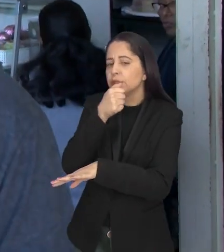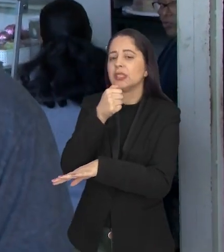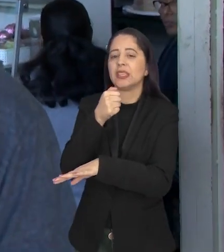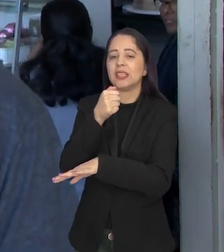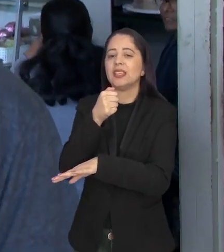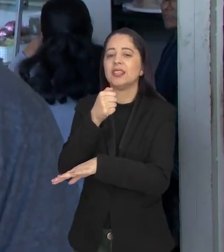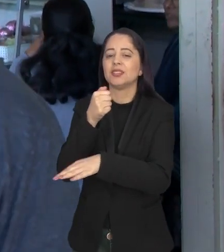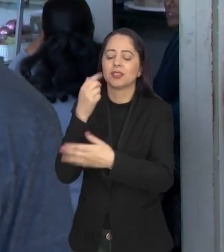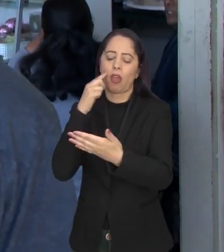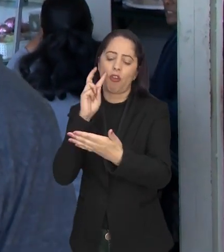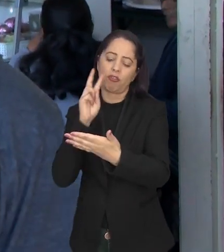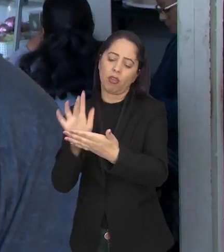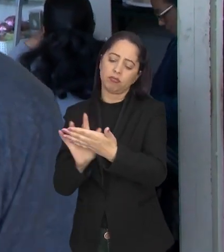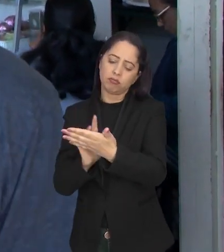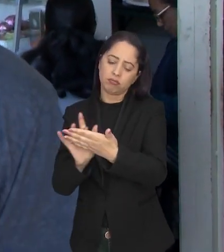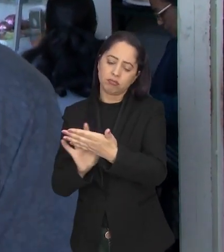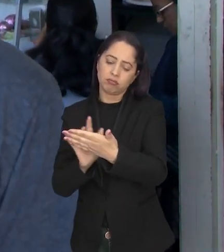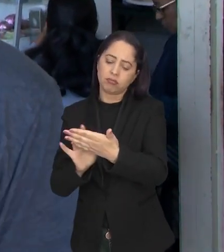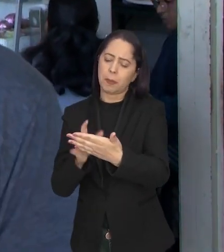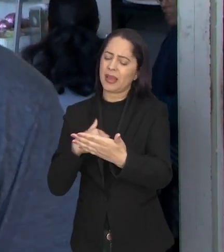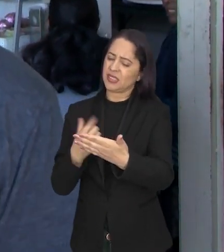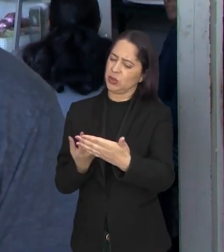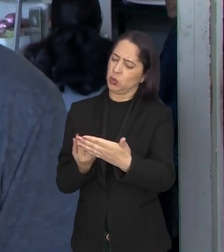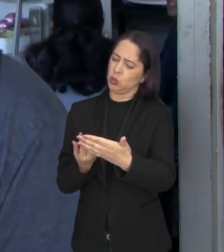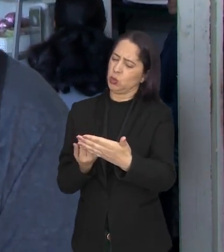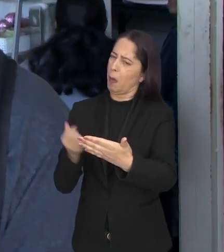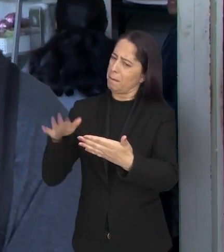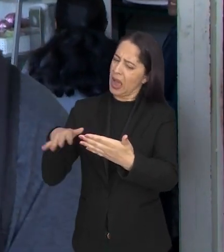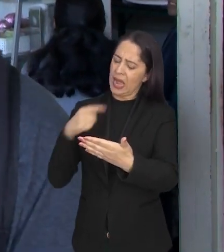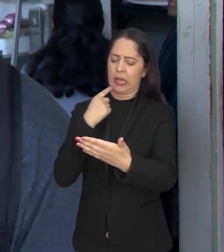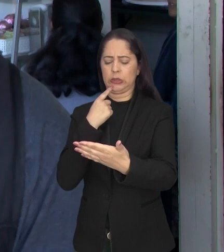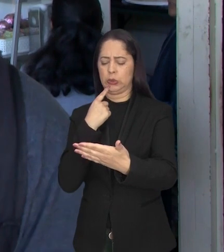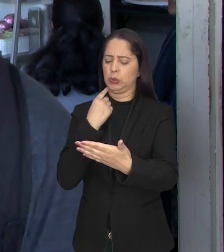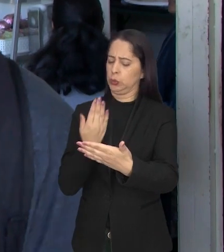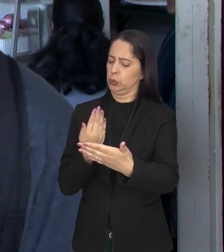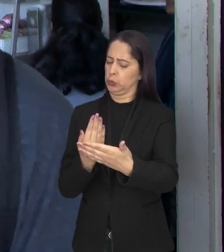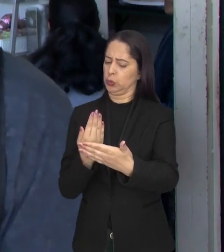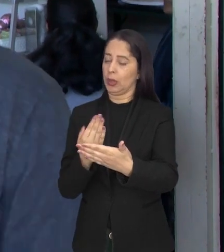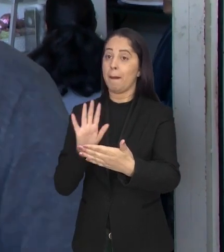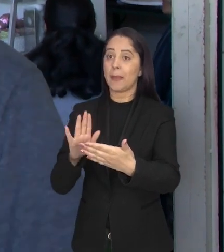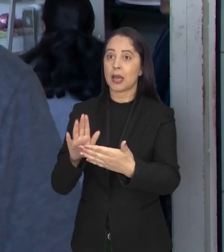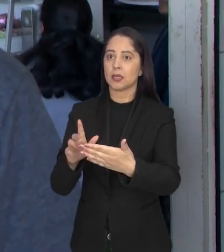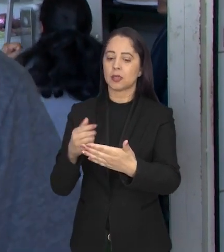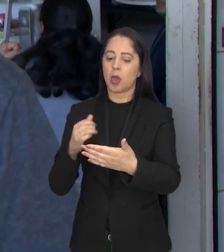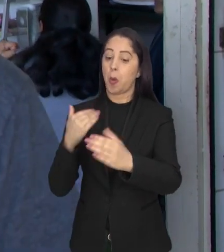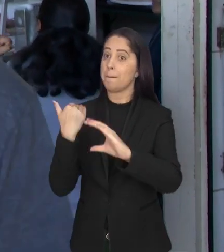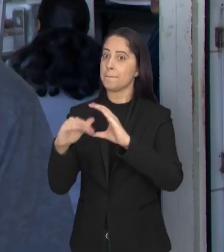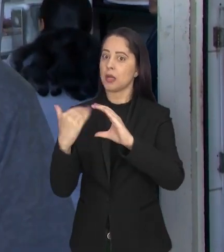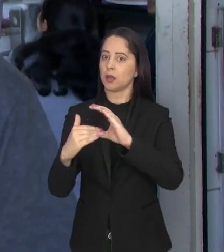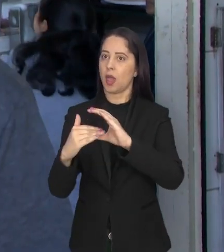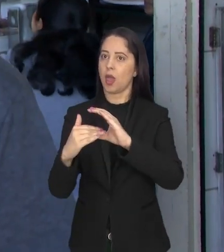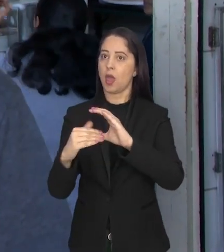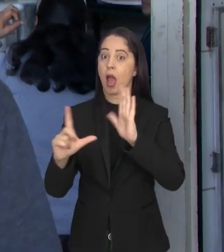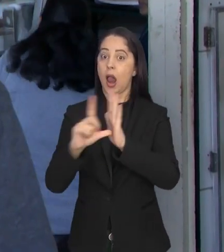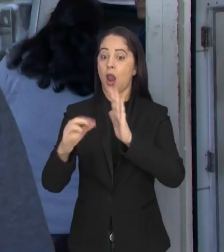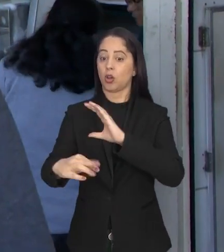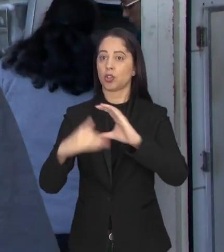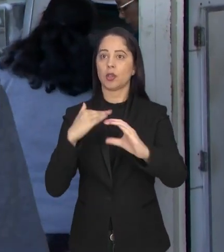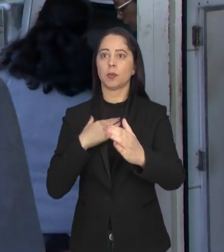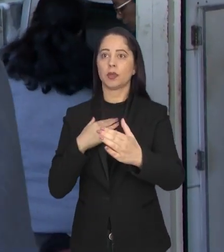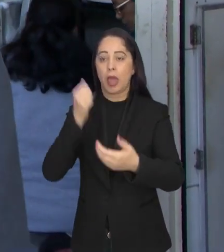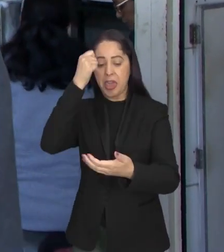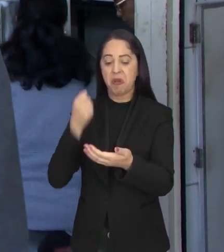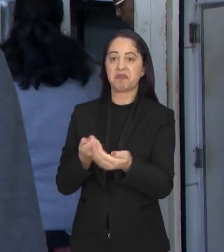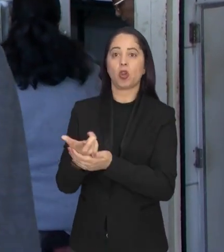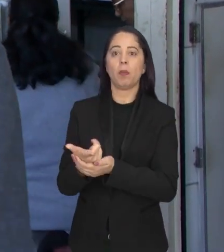muito bonito. No começo eu até desconfiei um pouco dos valores, mas daí entrei em contato com a loja me respondeu. Fiz